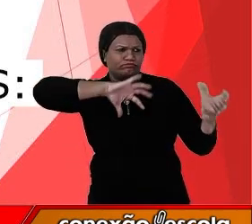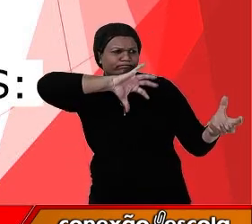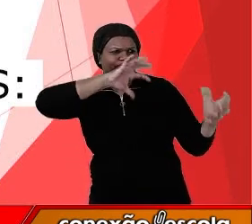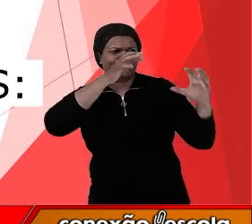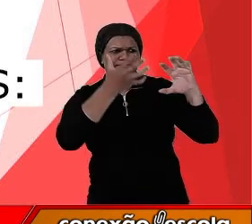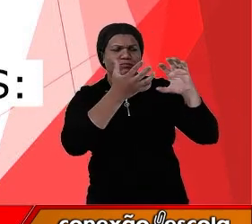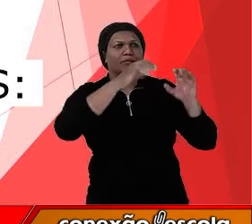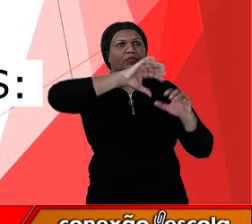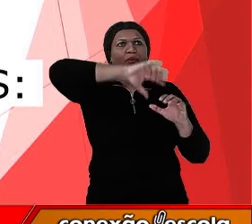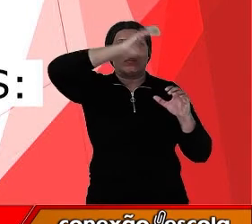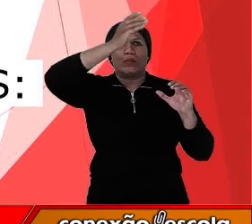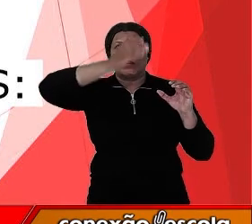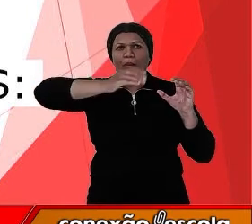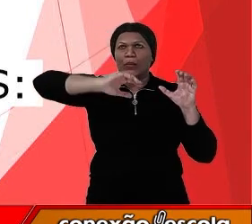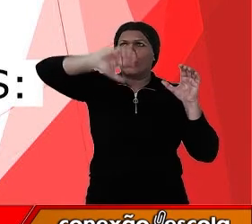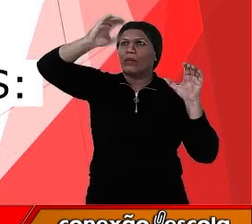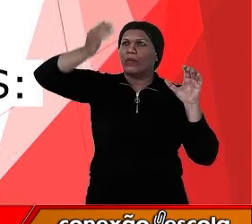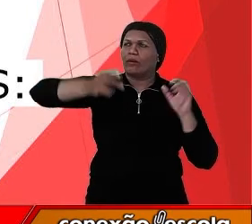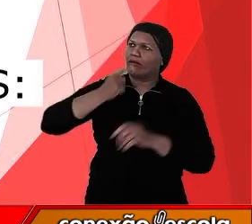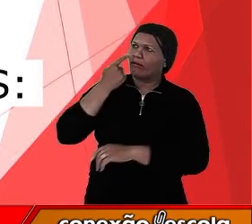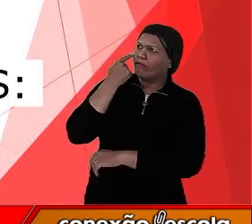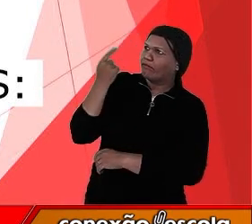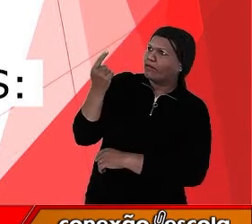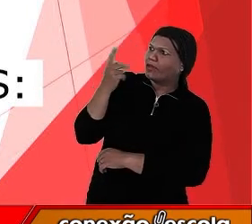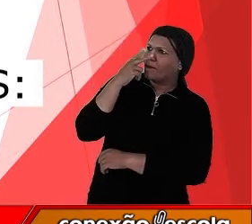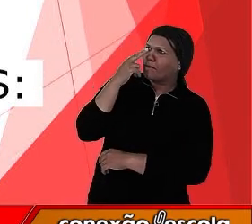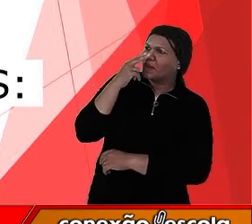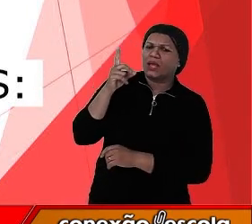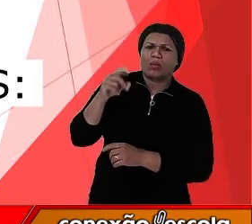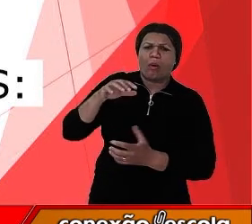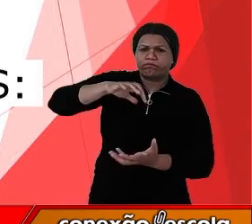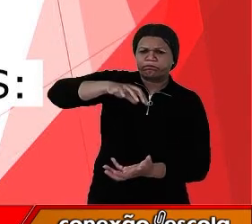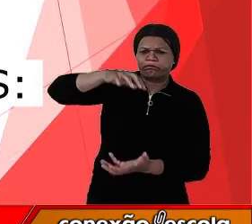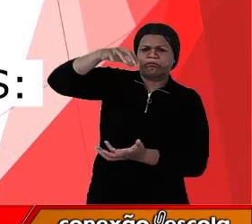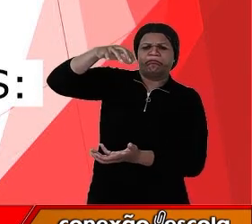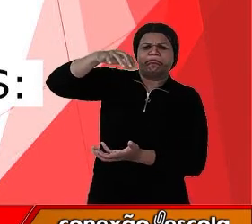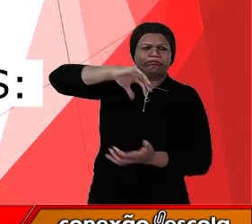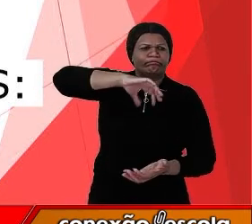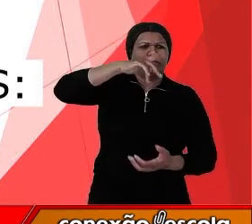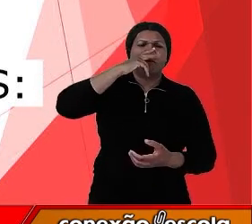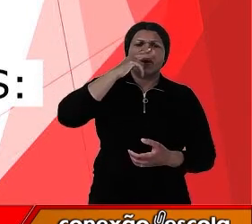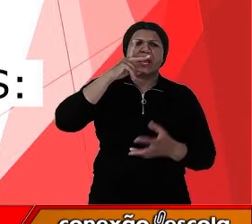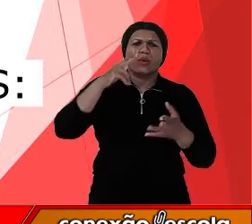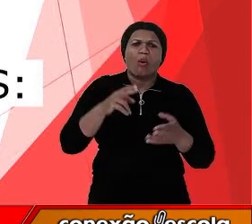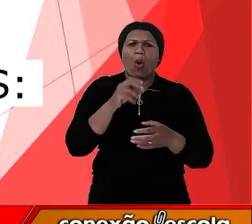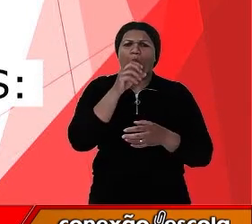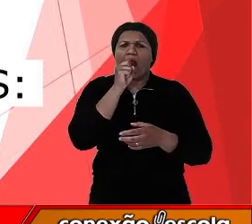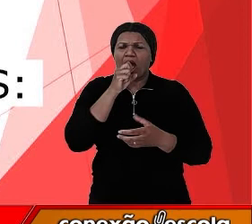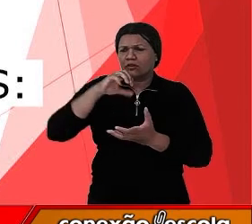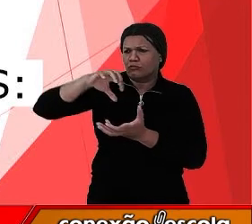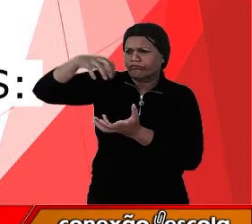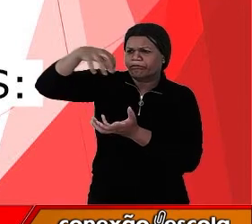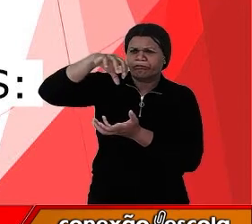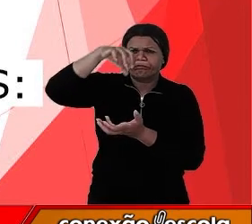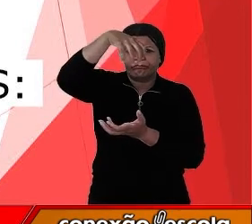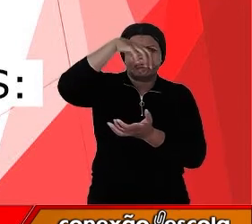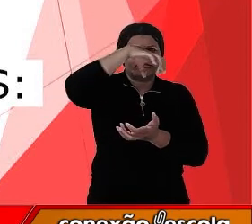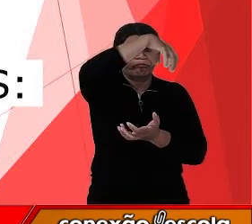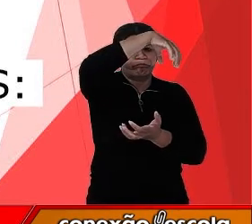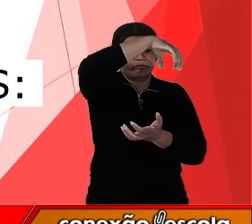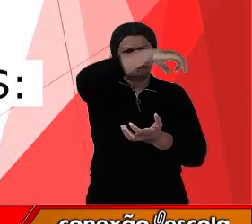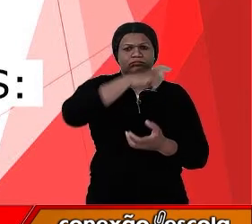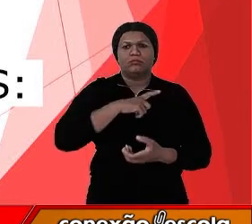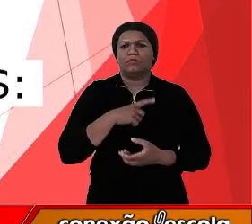forma né dando aí a impressão se tornando uma bacia cheia de laranjas enfim a